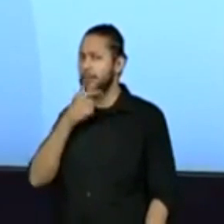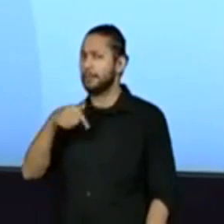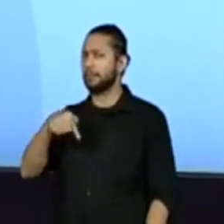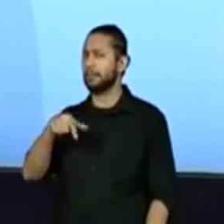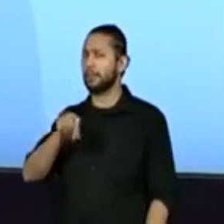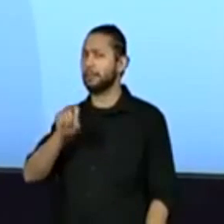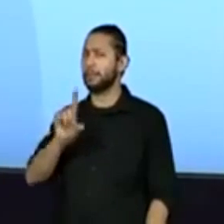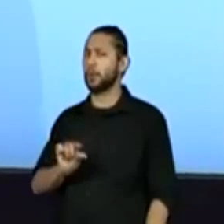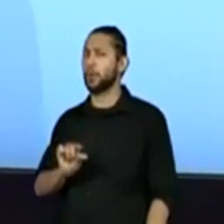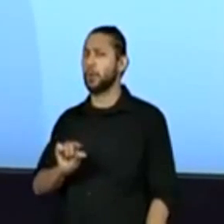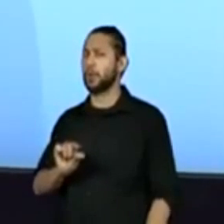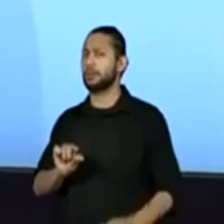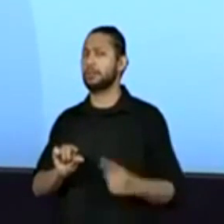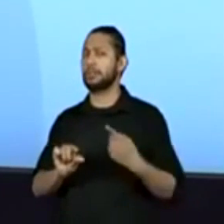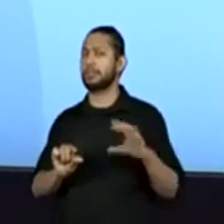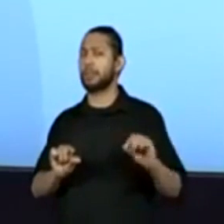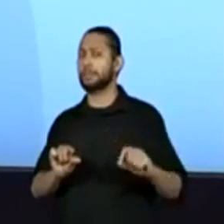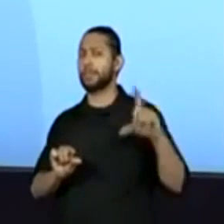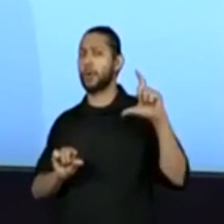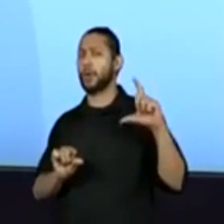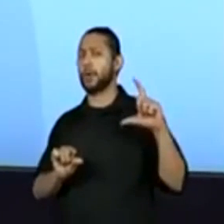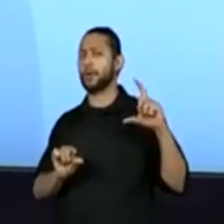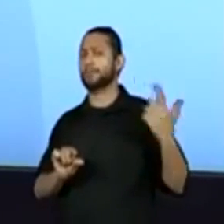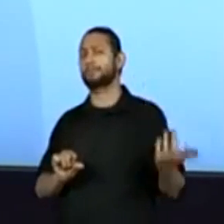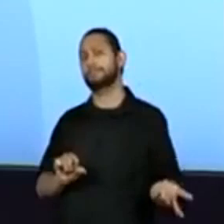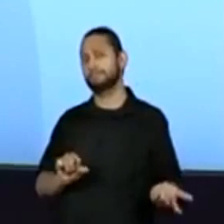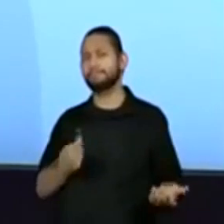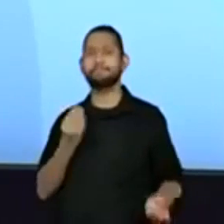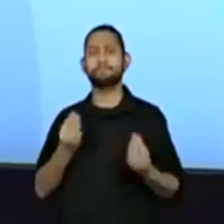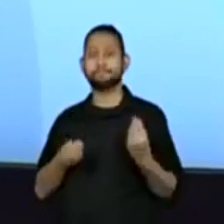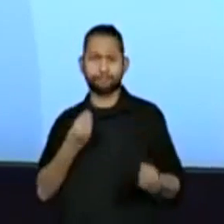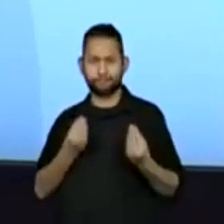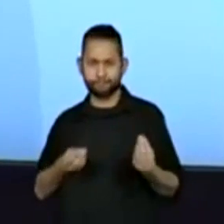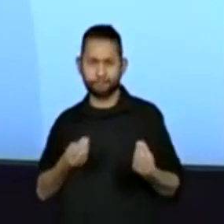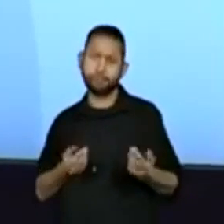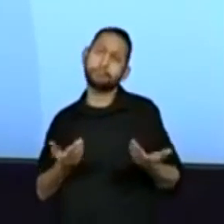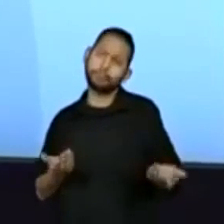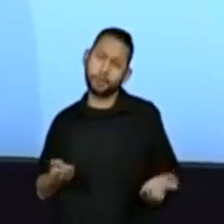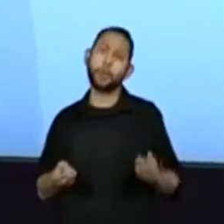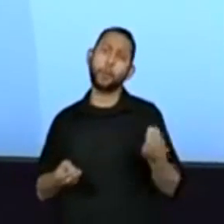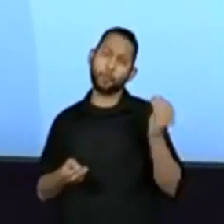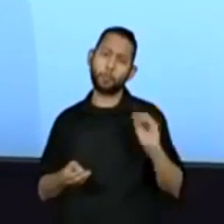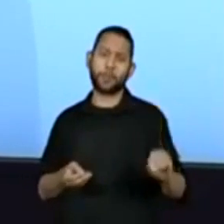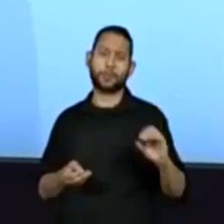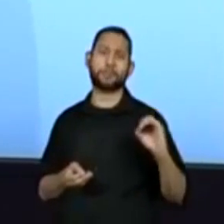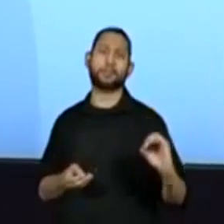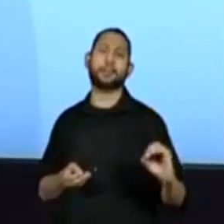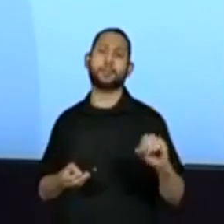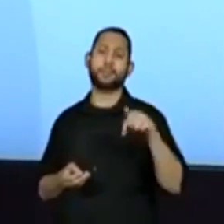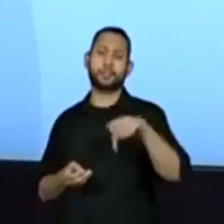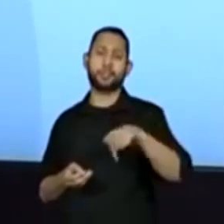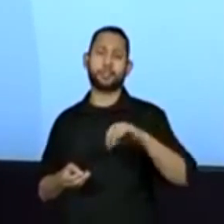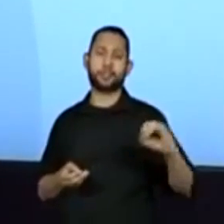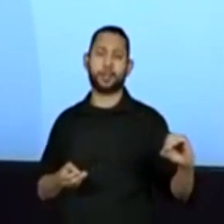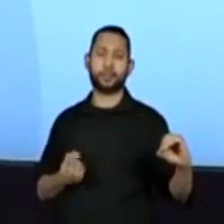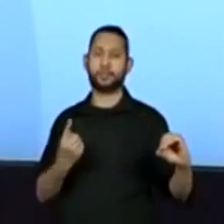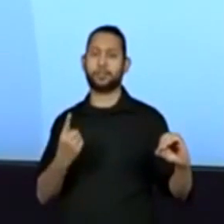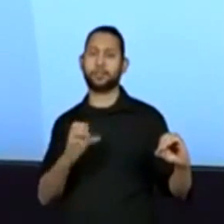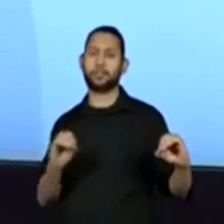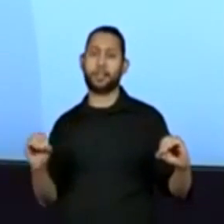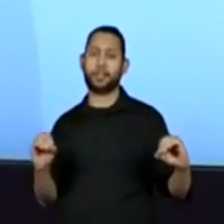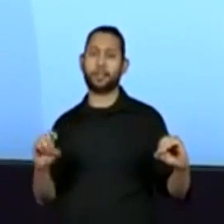menor. 70 não dá para dividir por 100. O que eu faço? Simples, eu acrescento um zero e